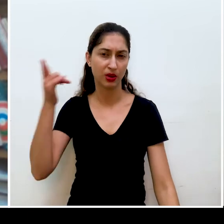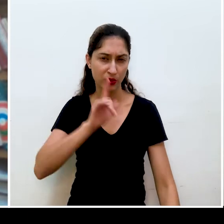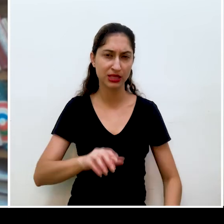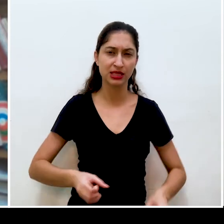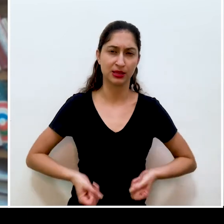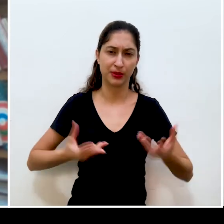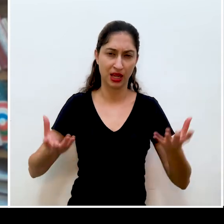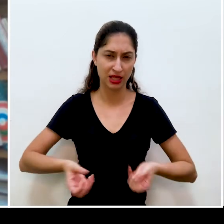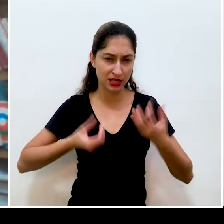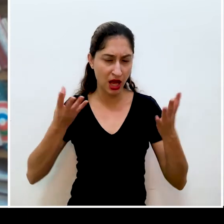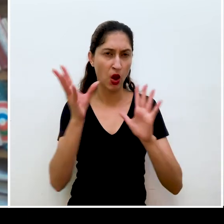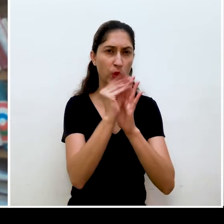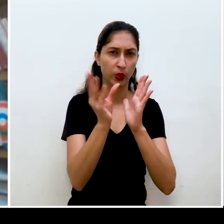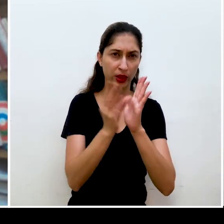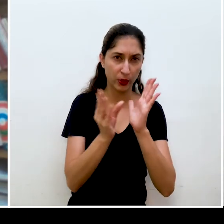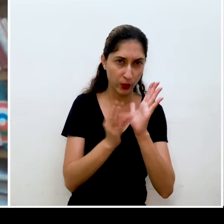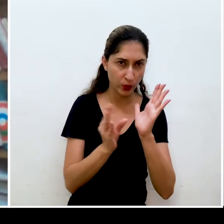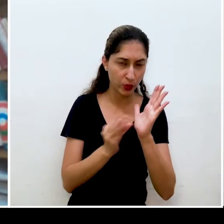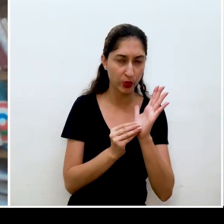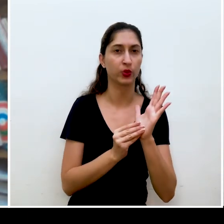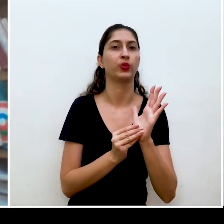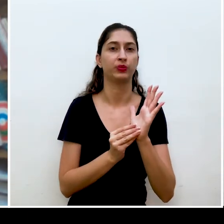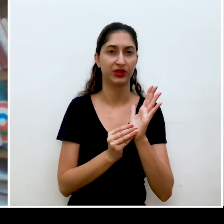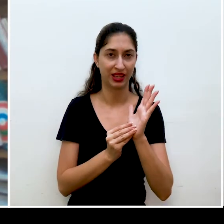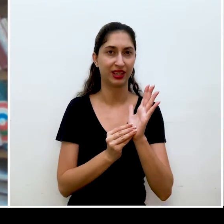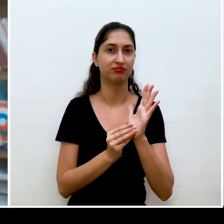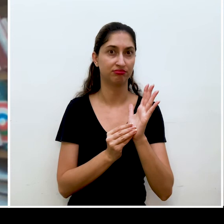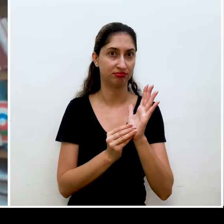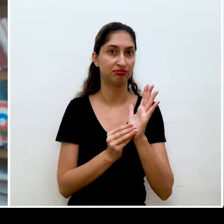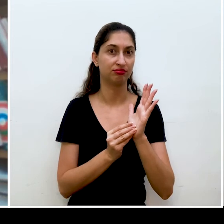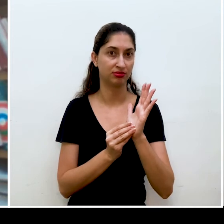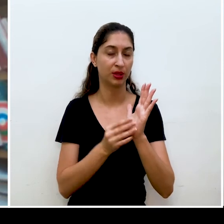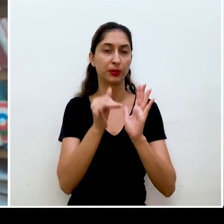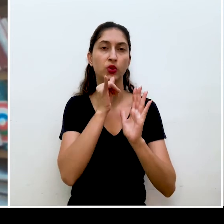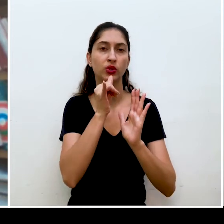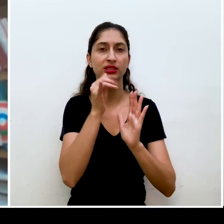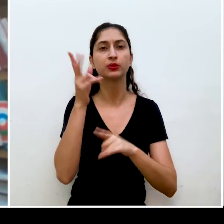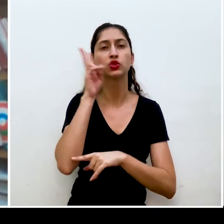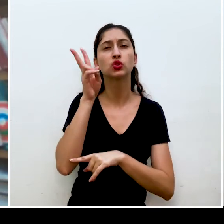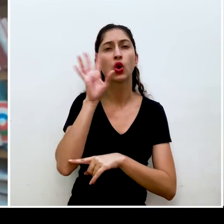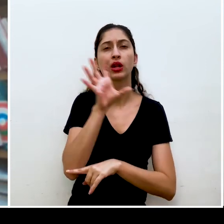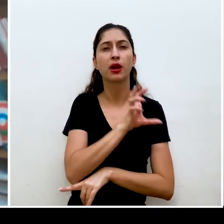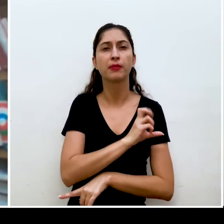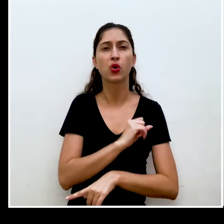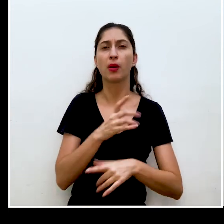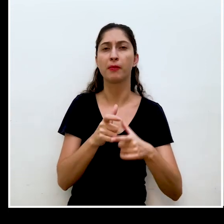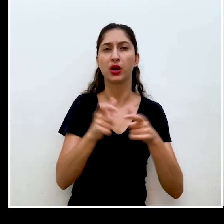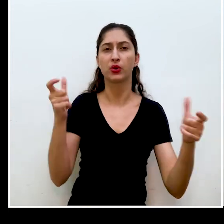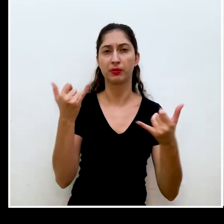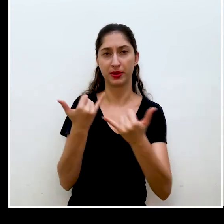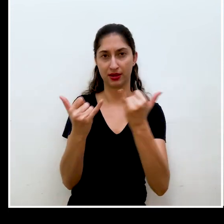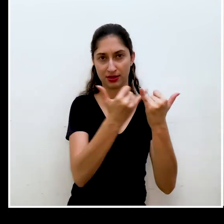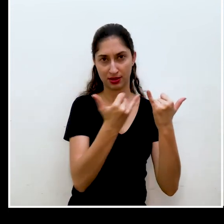expressão, não. No conteúdo torcido, eu digo assim, grande parte das histórias de amor são muito semelhantes, não é isso?